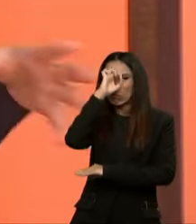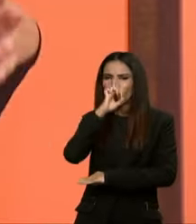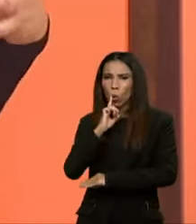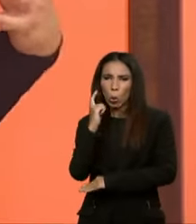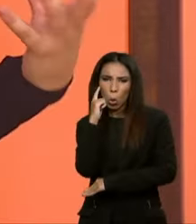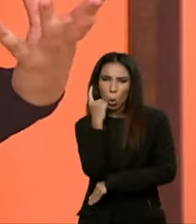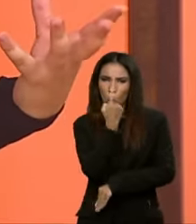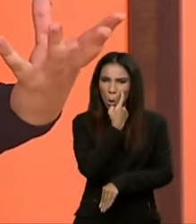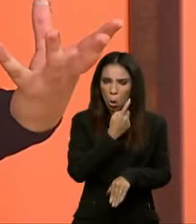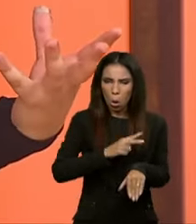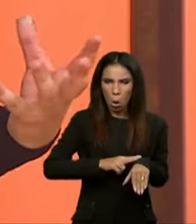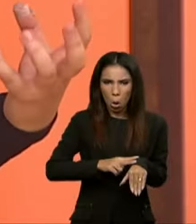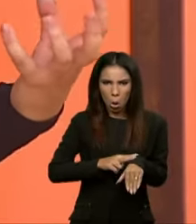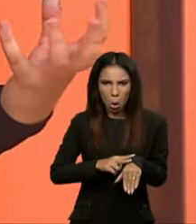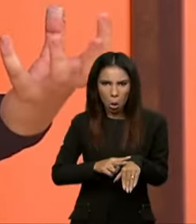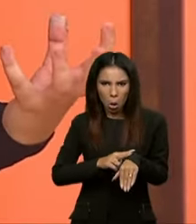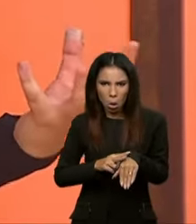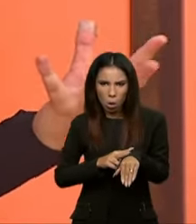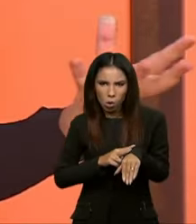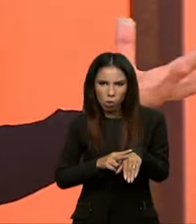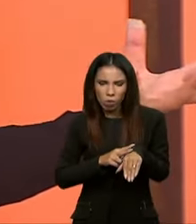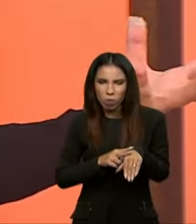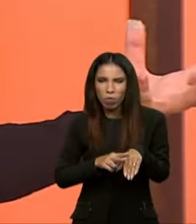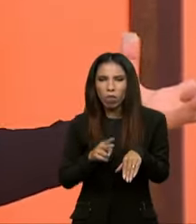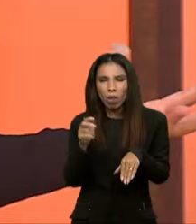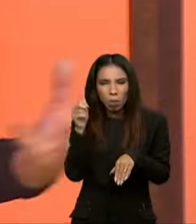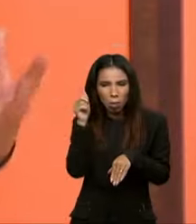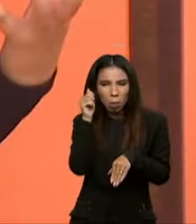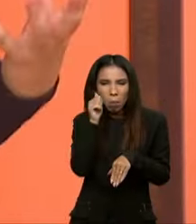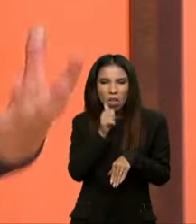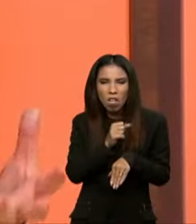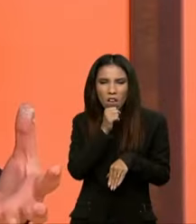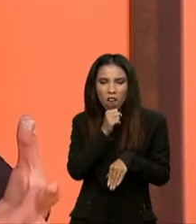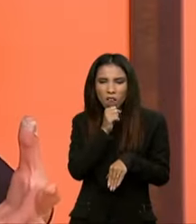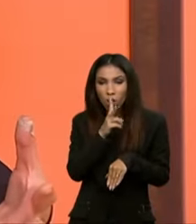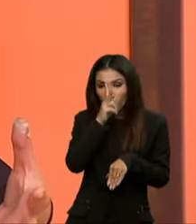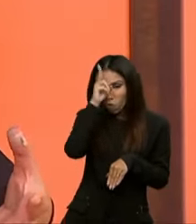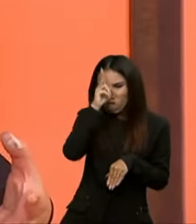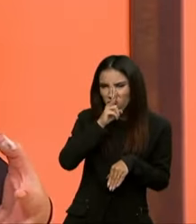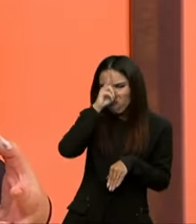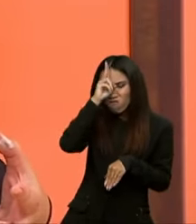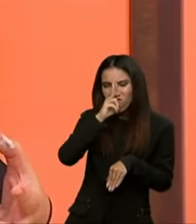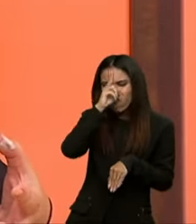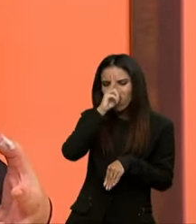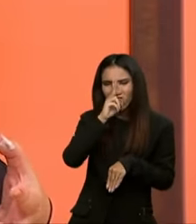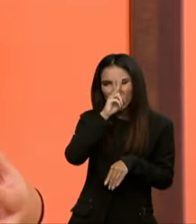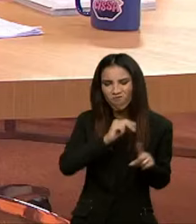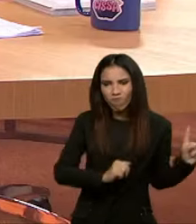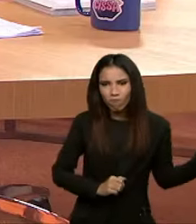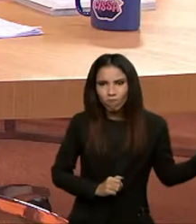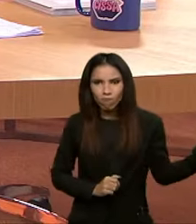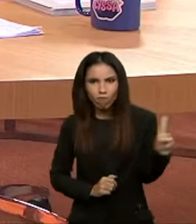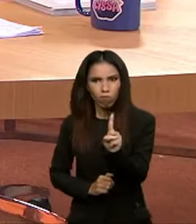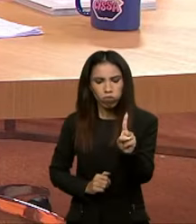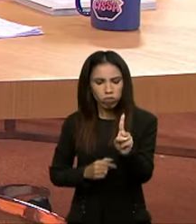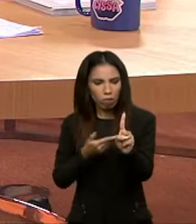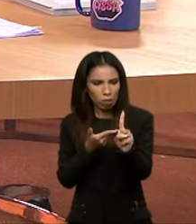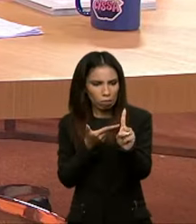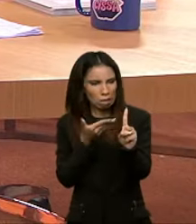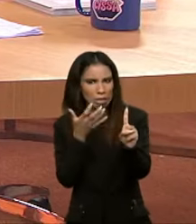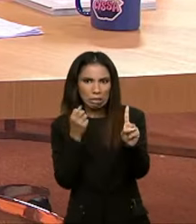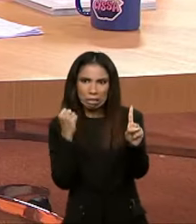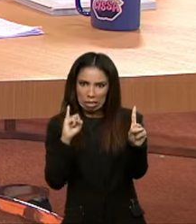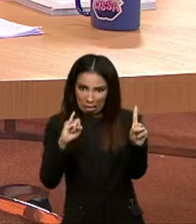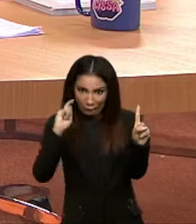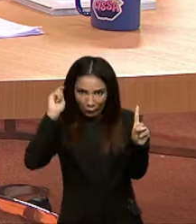assim. Uma mística, né? Minha avó era muito forte, muito impressionante, uma presença muito impressionante, é assim. Se fosse atriz,